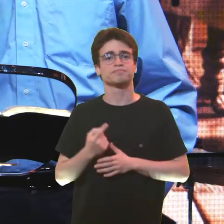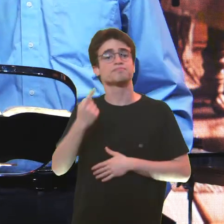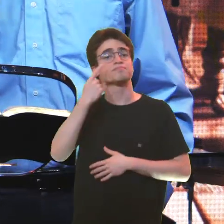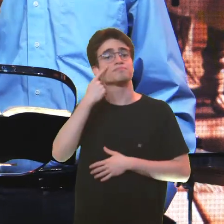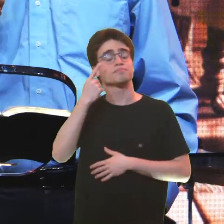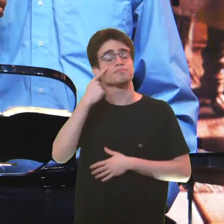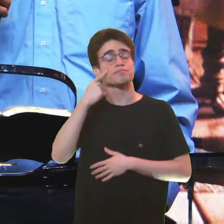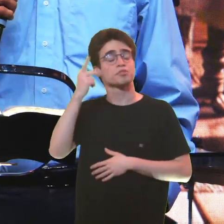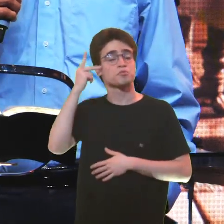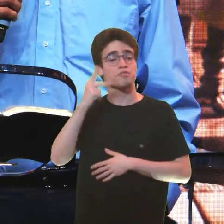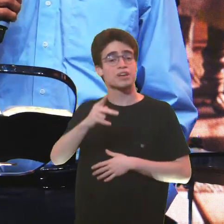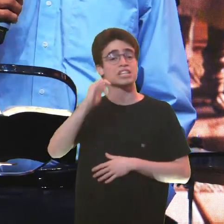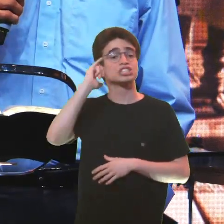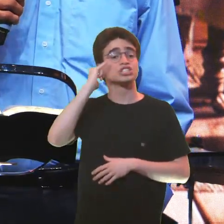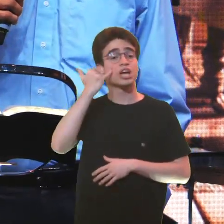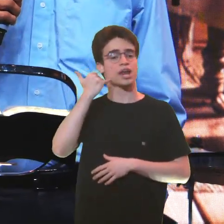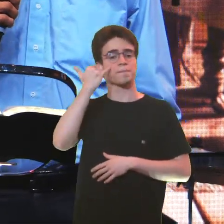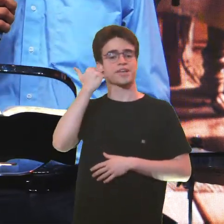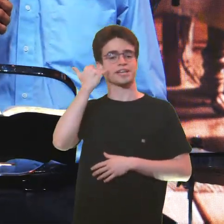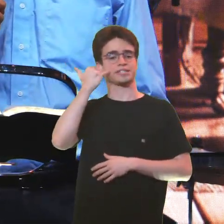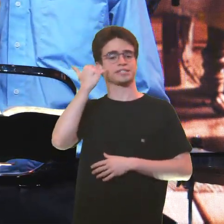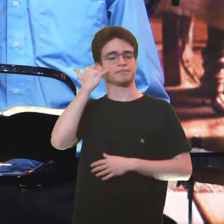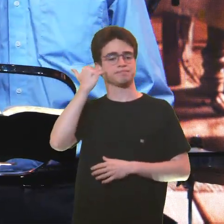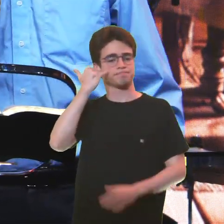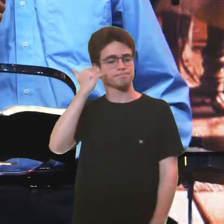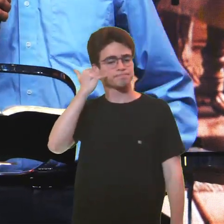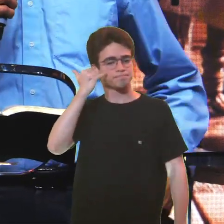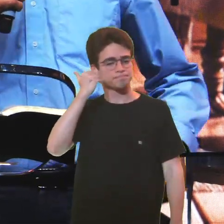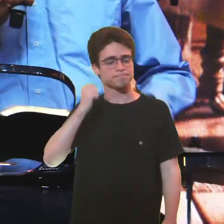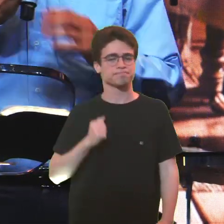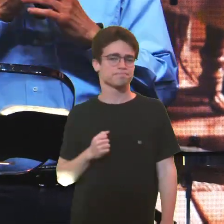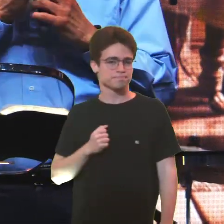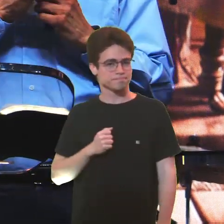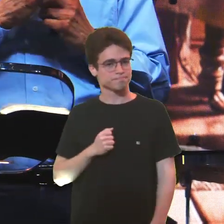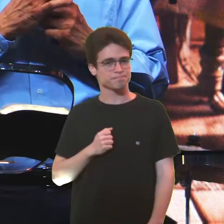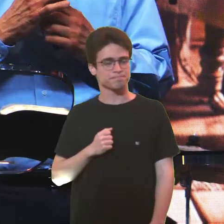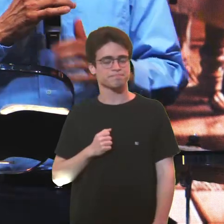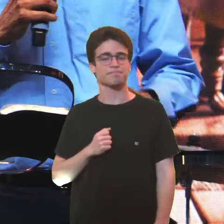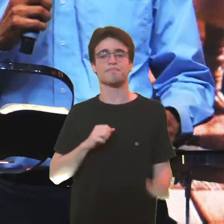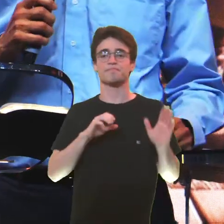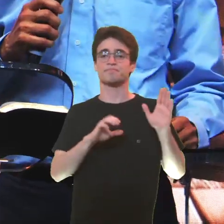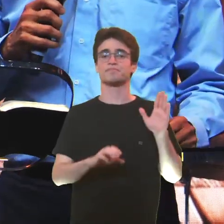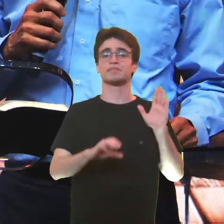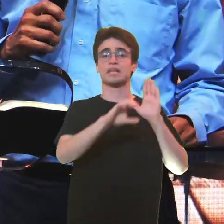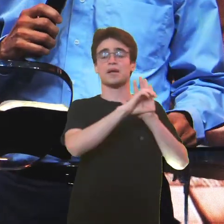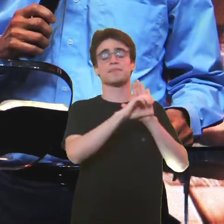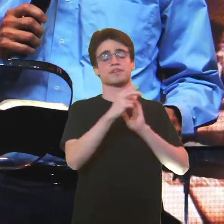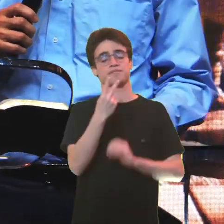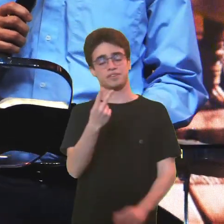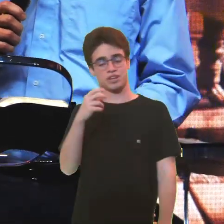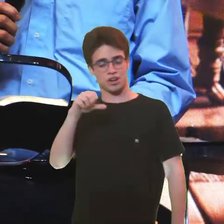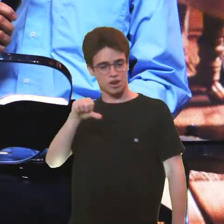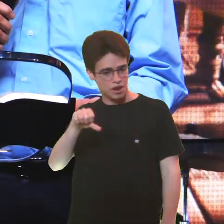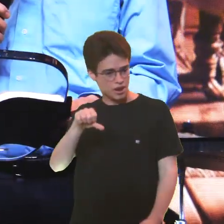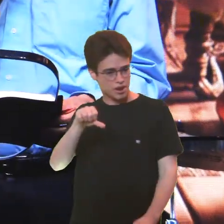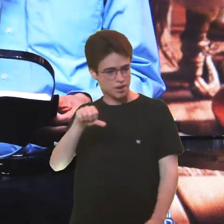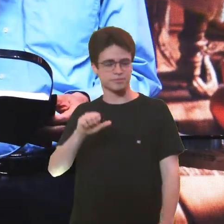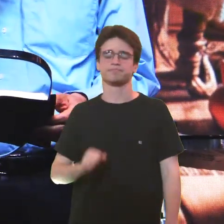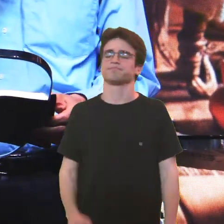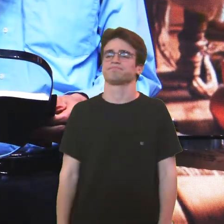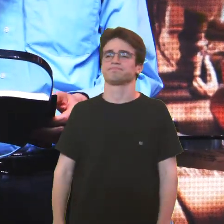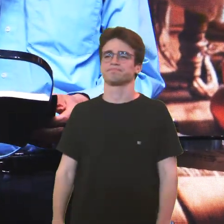profeta Jeremías. no livro do profeta Jeremias. Busquemos el capítulo número 29. Busquemos o capítulo